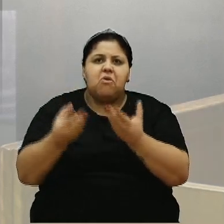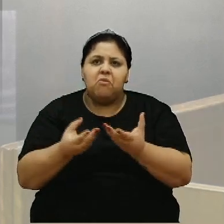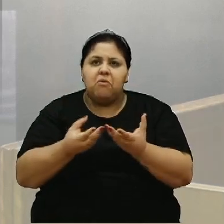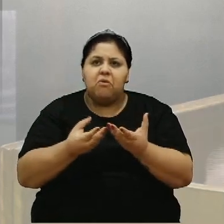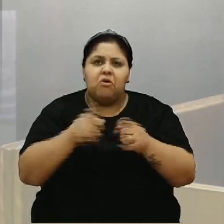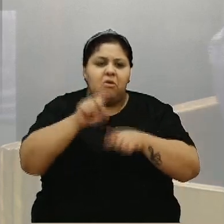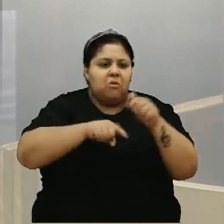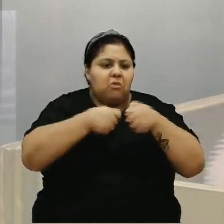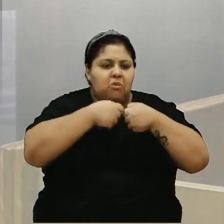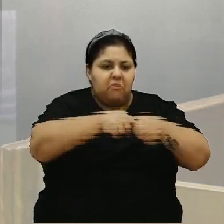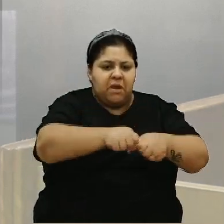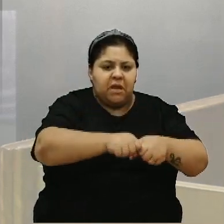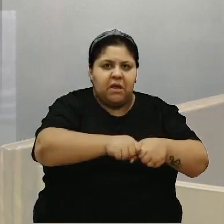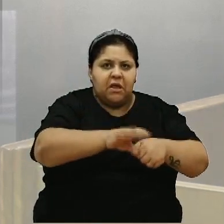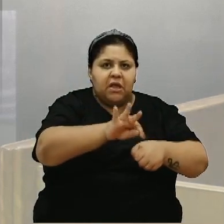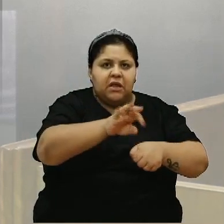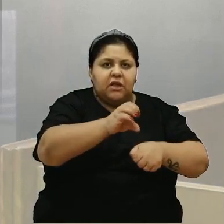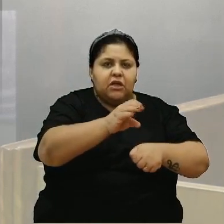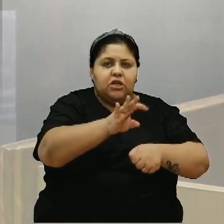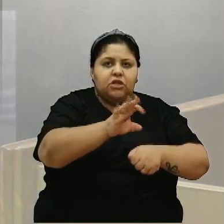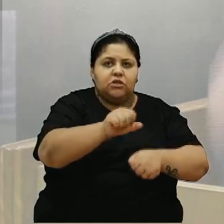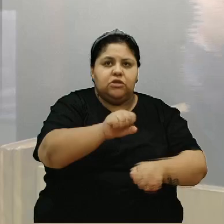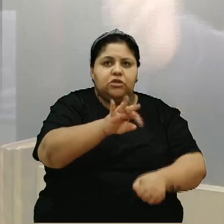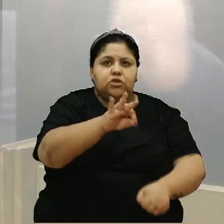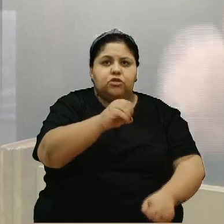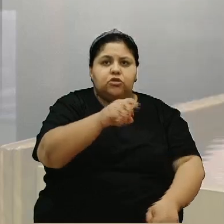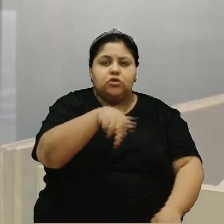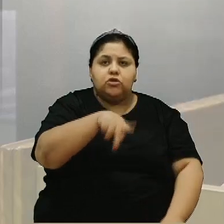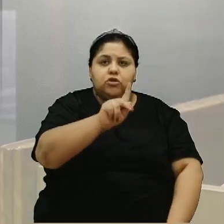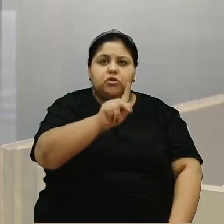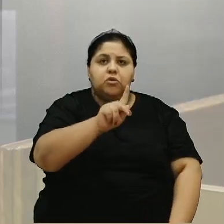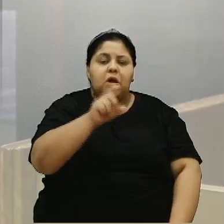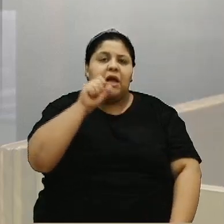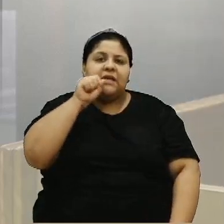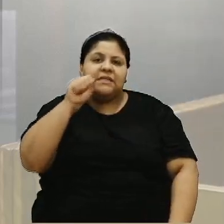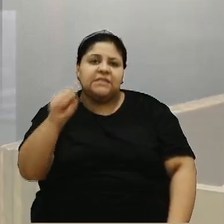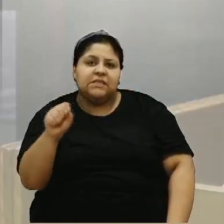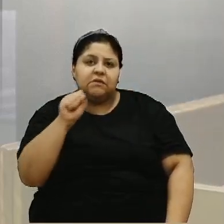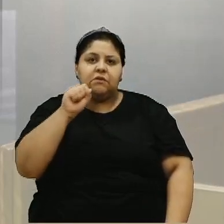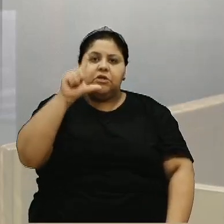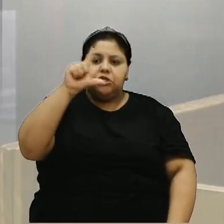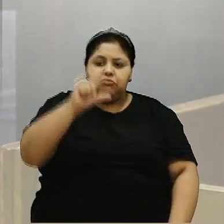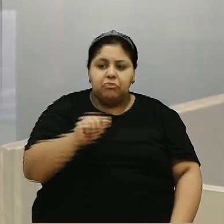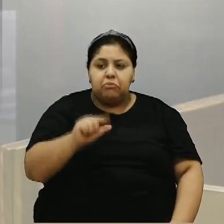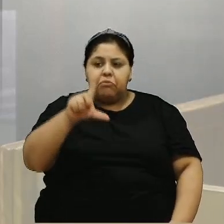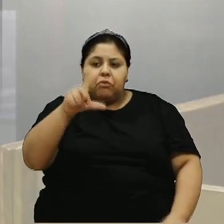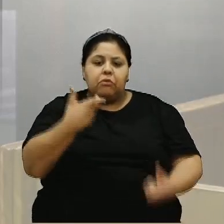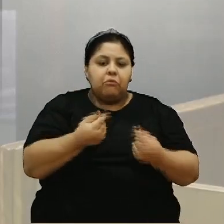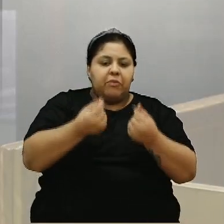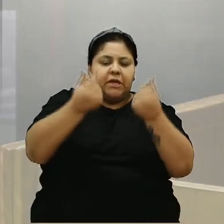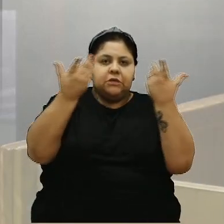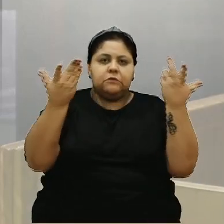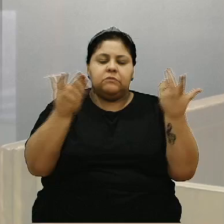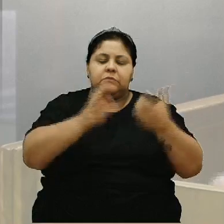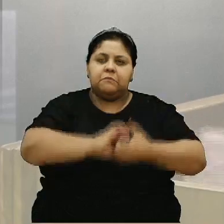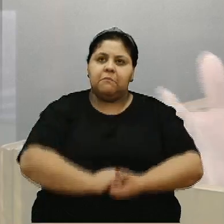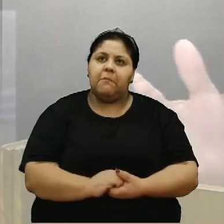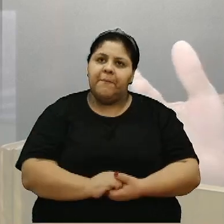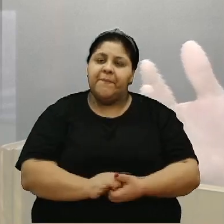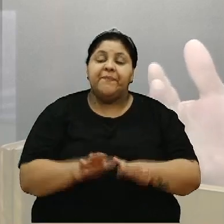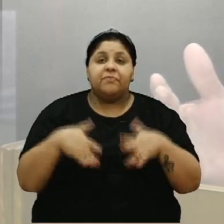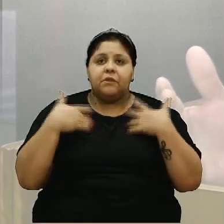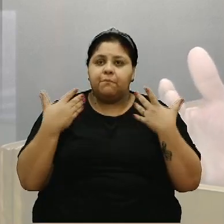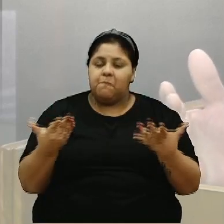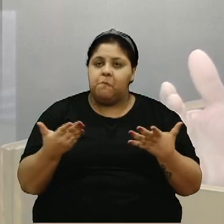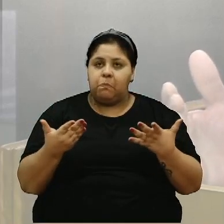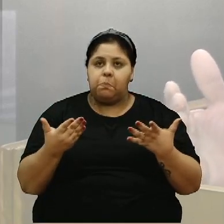na semana passada, estava R$8 a cenoura. Um dia está 8 porque está na oferta, outro dia está 10. Então, gente,